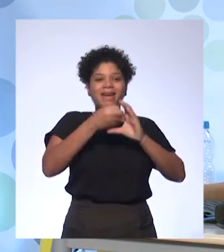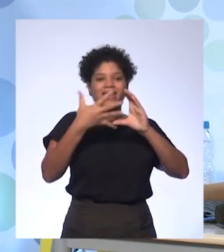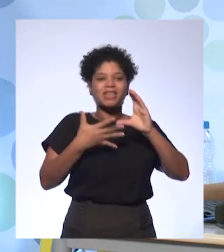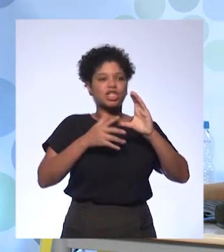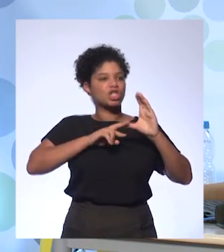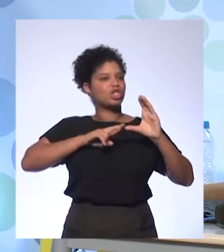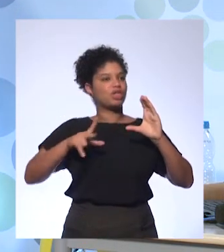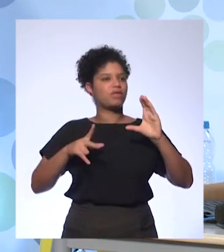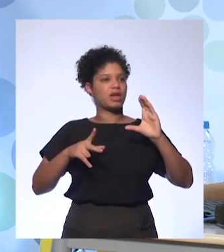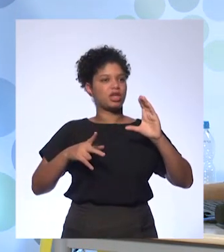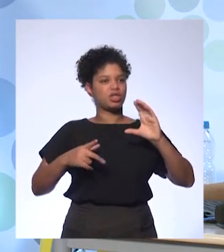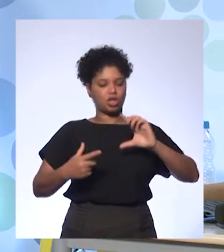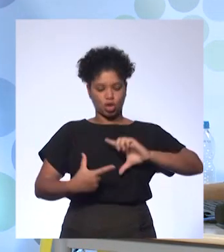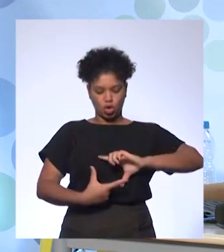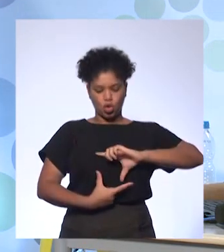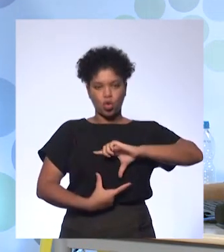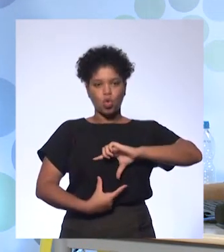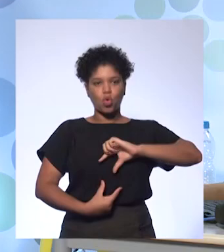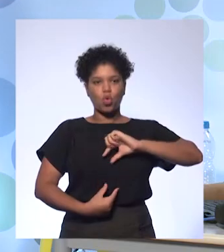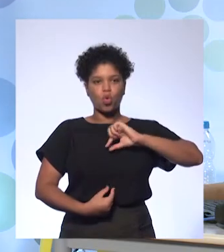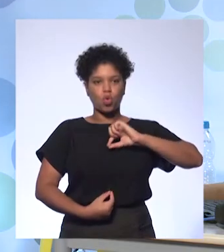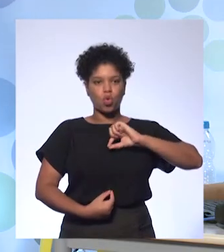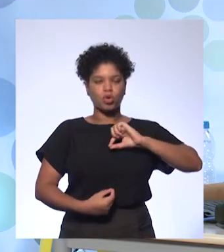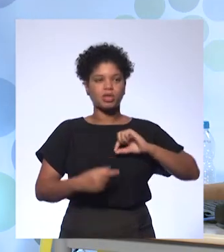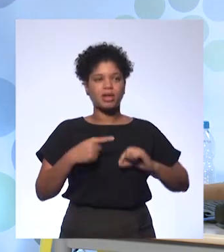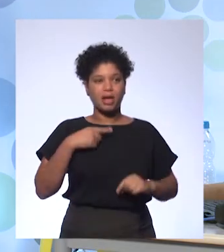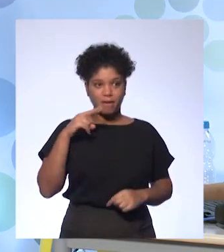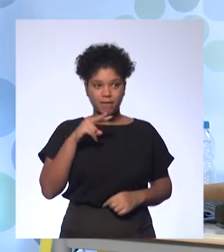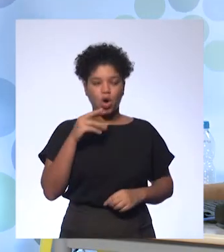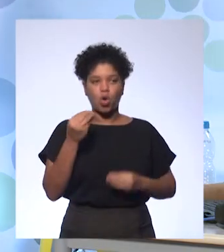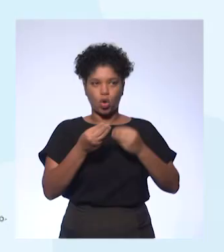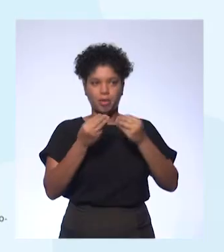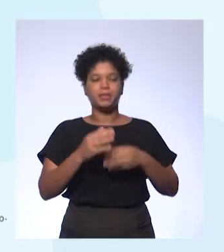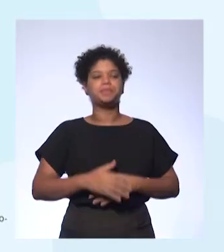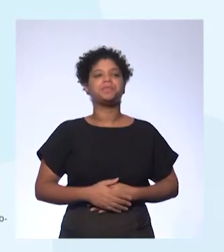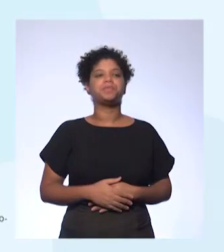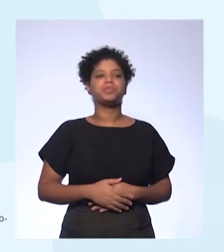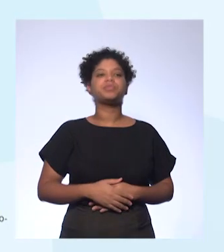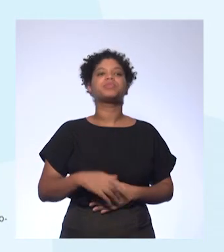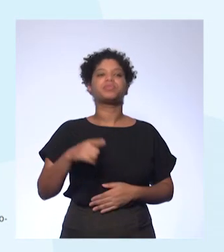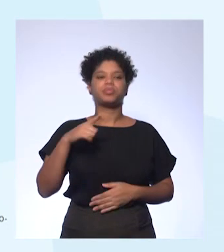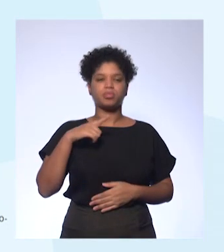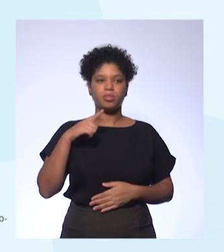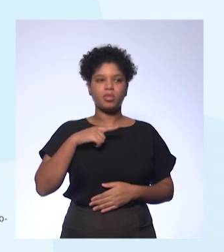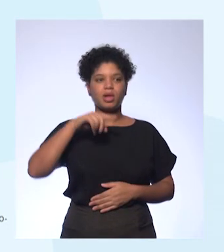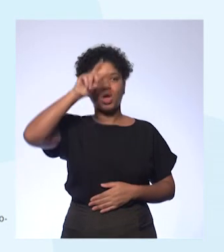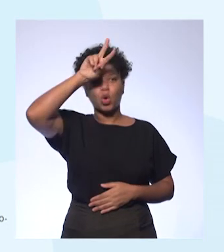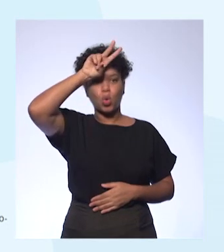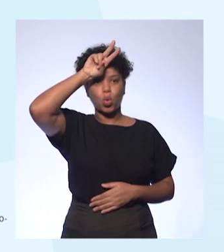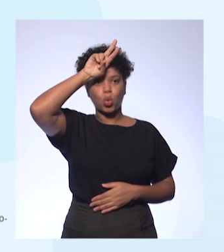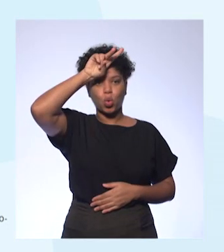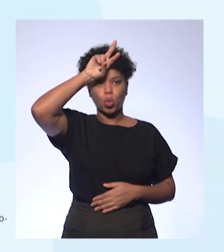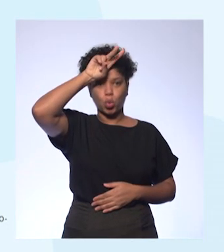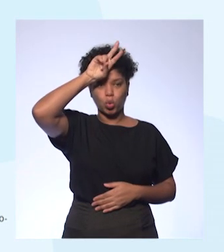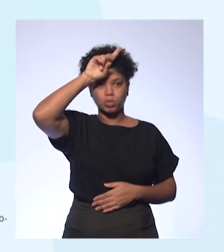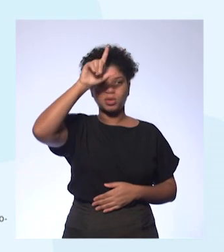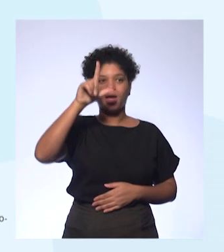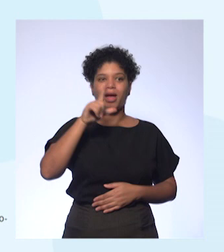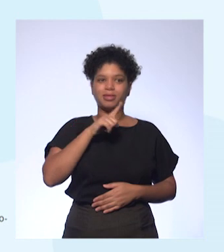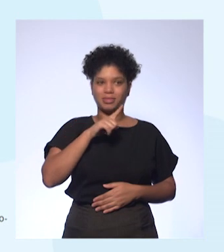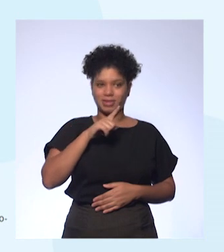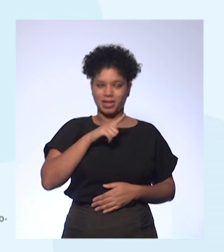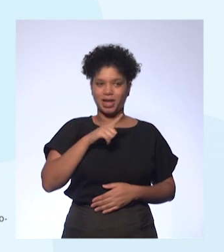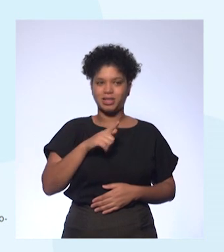ok? Então, se a gente olhar aqui para essa imagem, a gente vai ver que eles possuem antenas, né, que vão